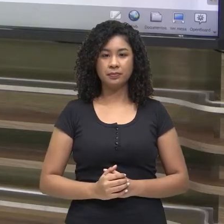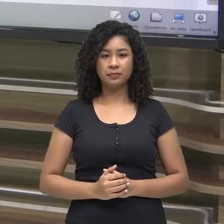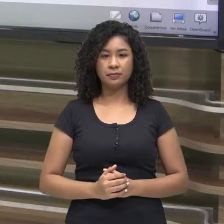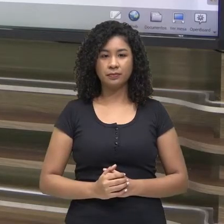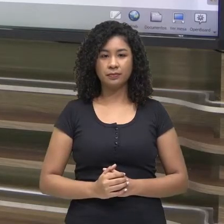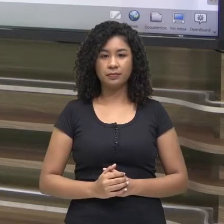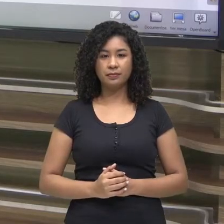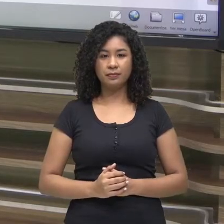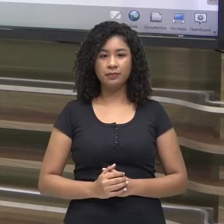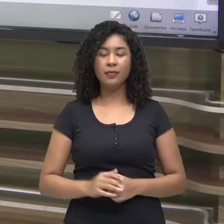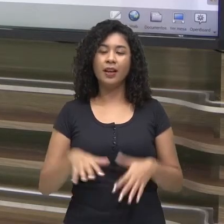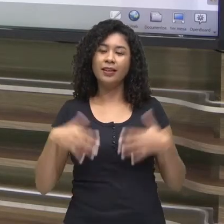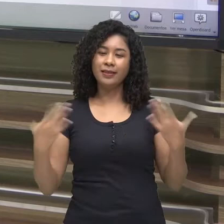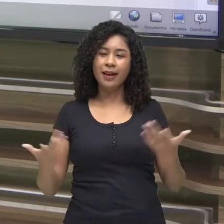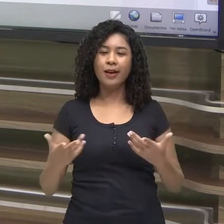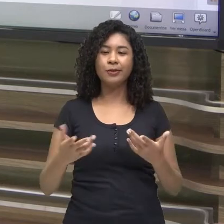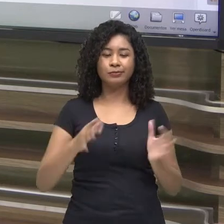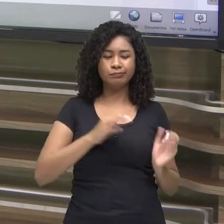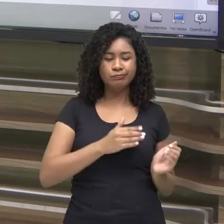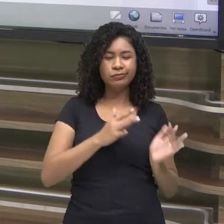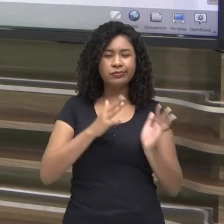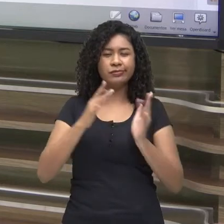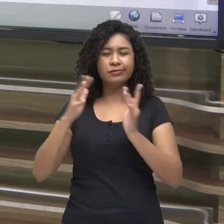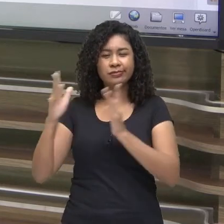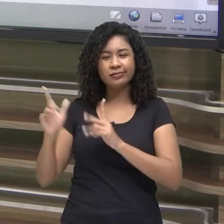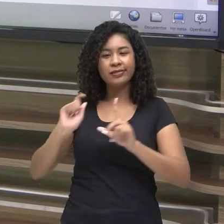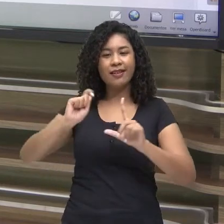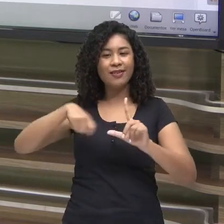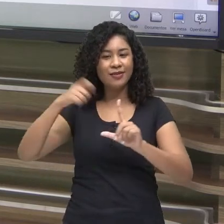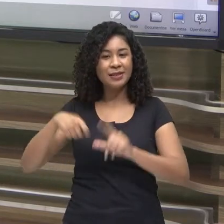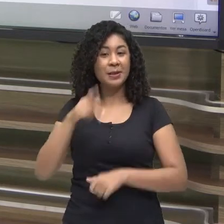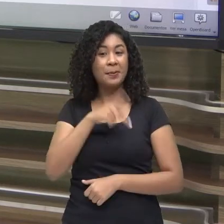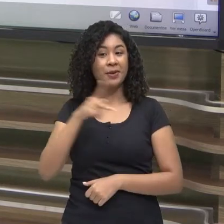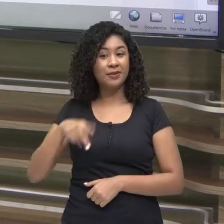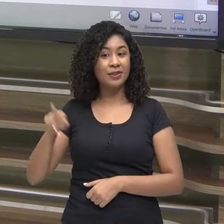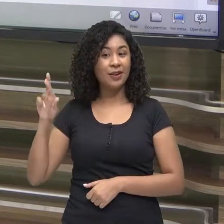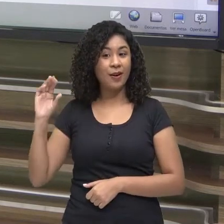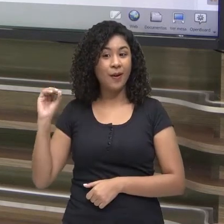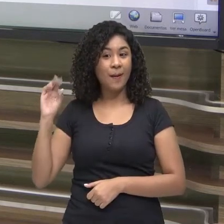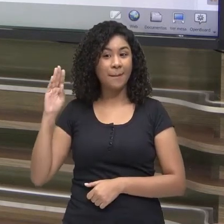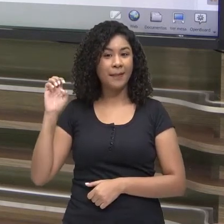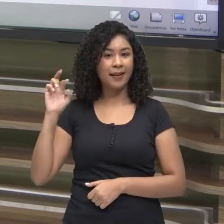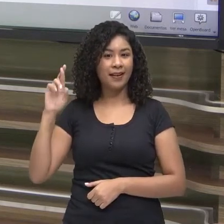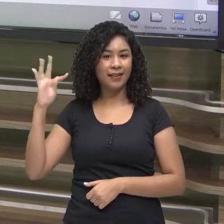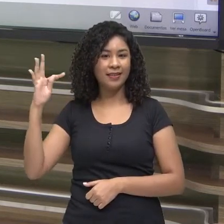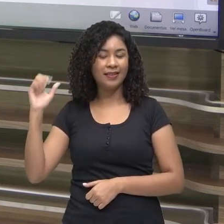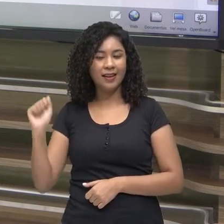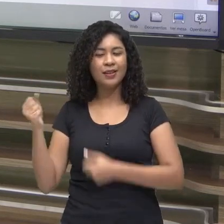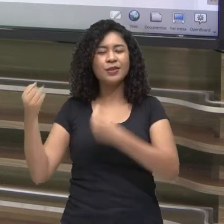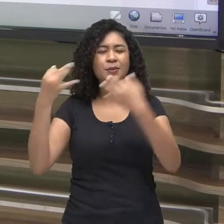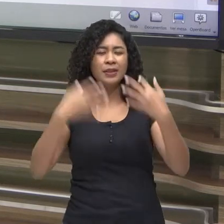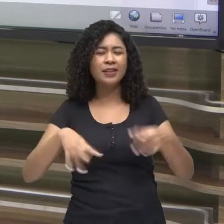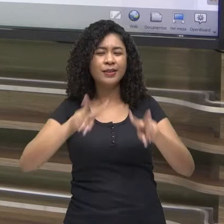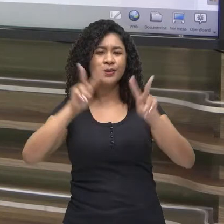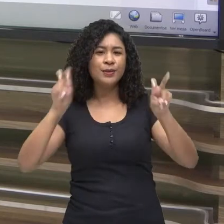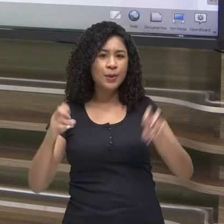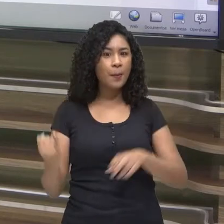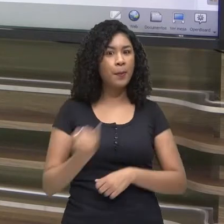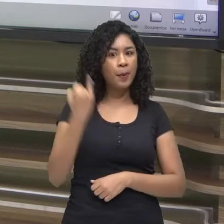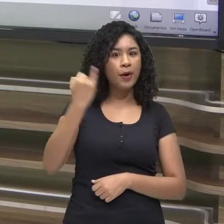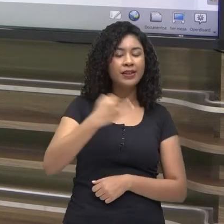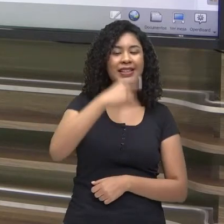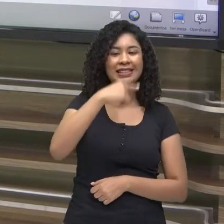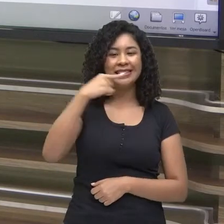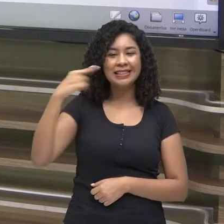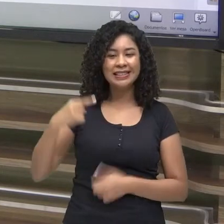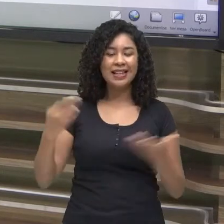Então, gente, depois desse vídeo aí da nossa querida professora Roberta falando sobre a importância da escovação dos nossos dentes, nós